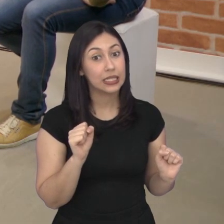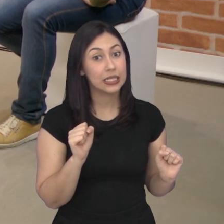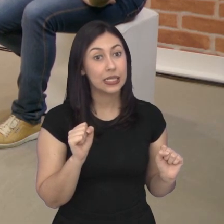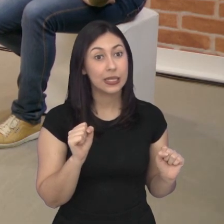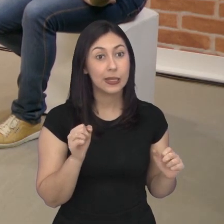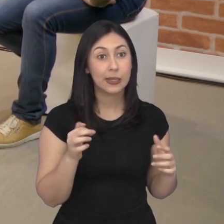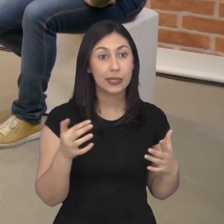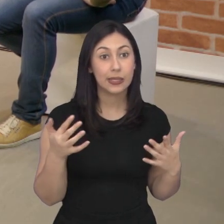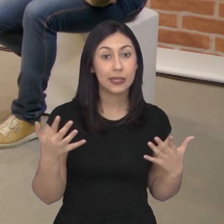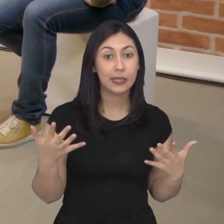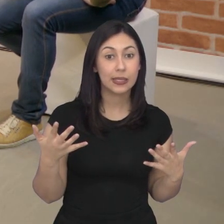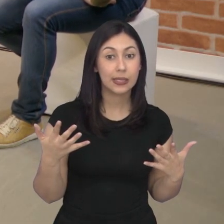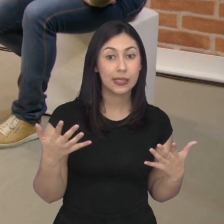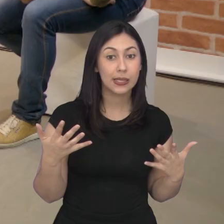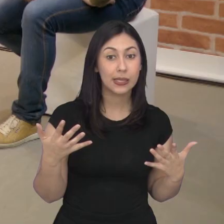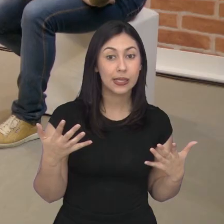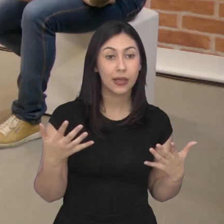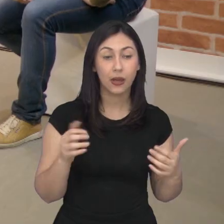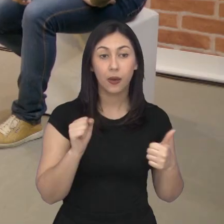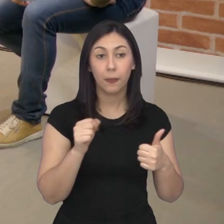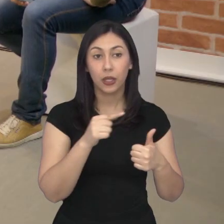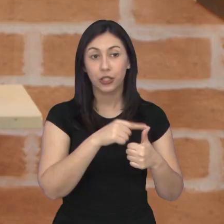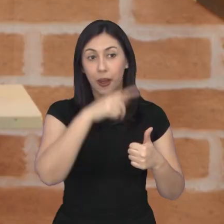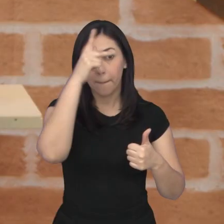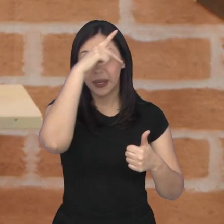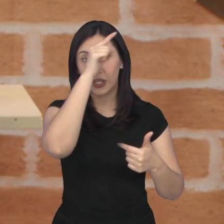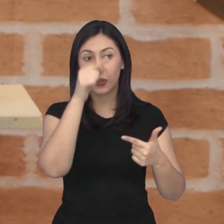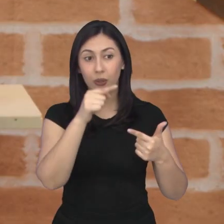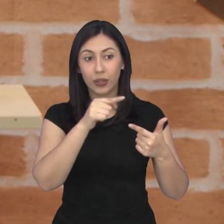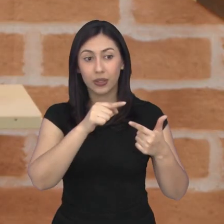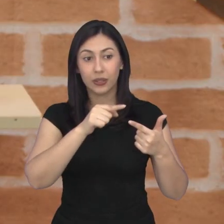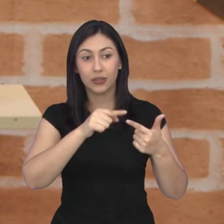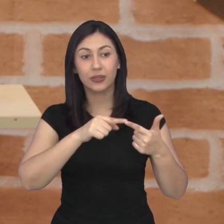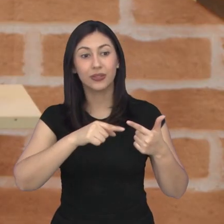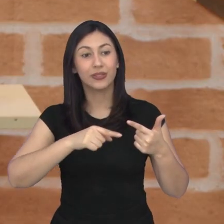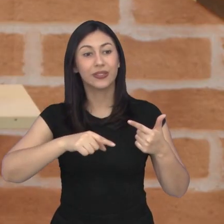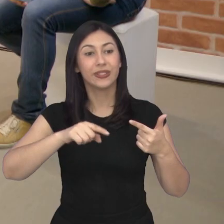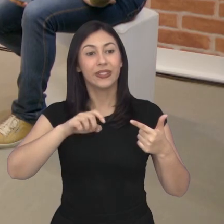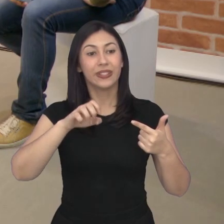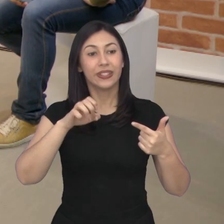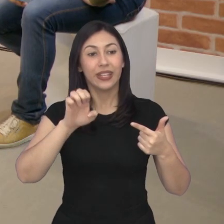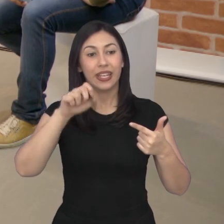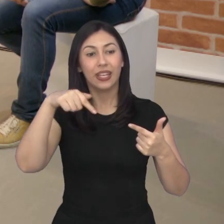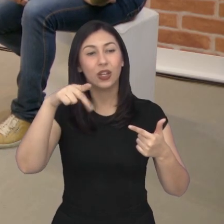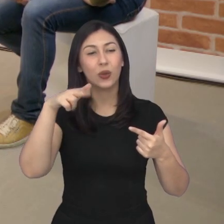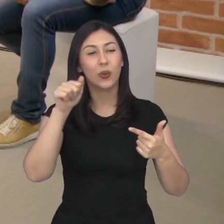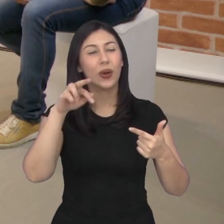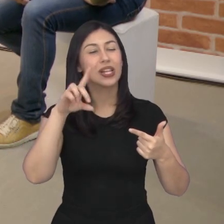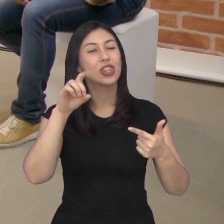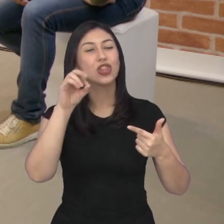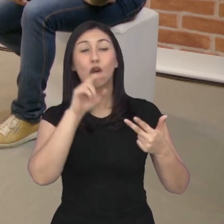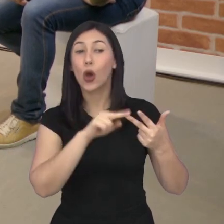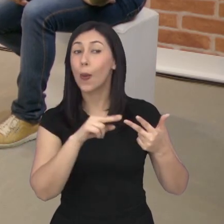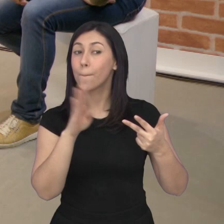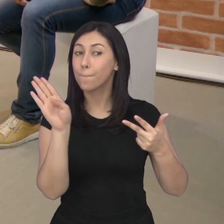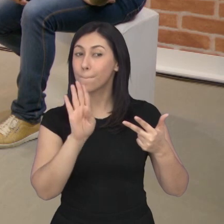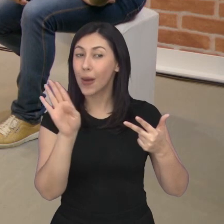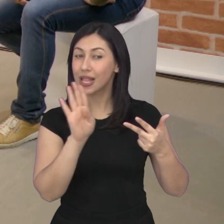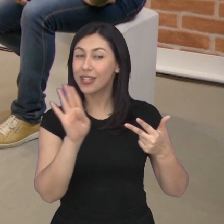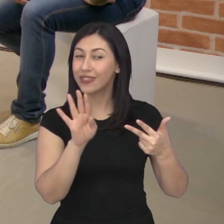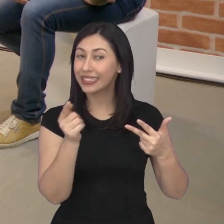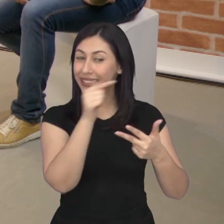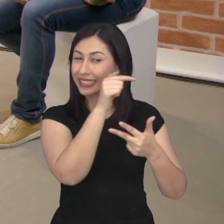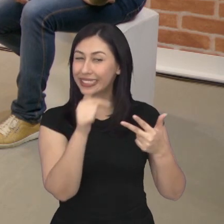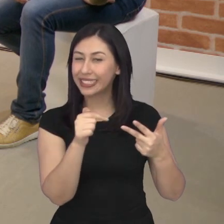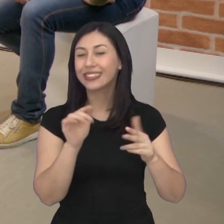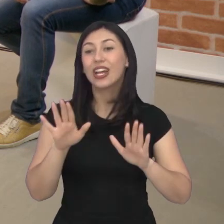pode ser... Só pode ser... Ó, pode ser Peru, Equador ou Bolívia. Eu vou te dar uma dica que